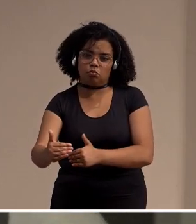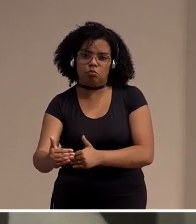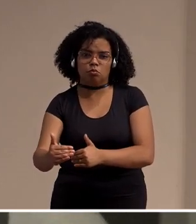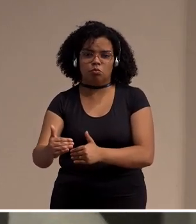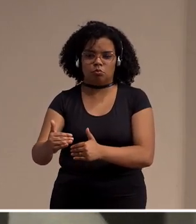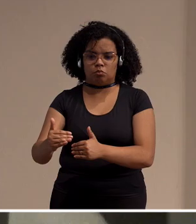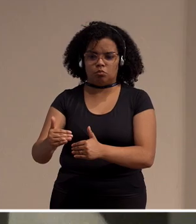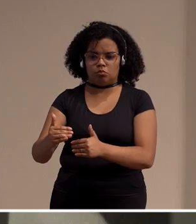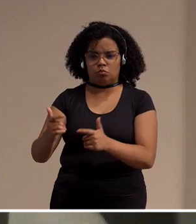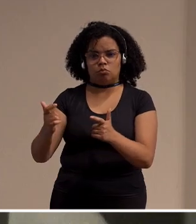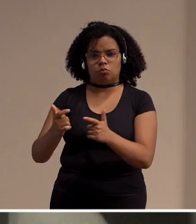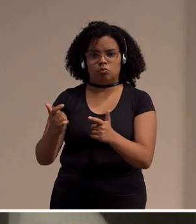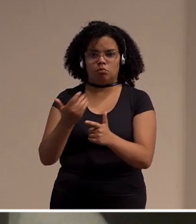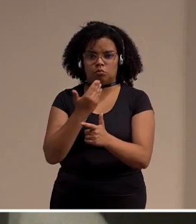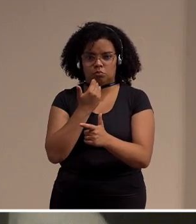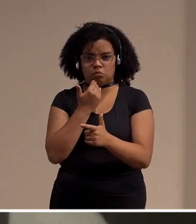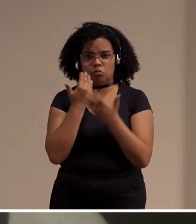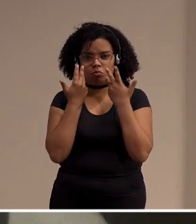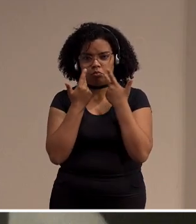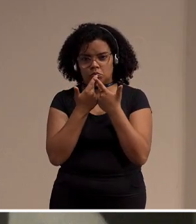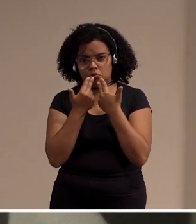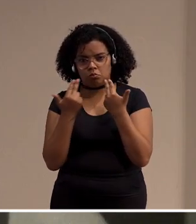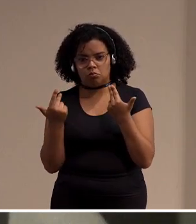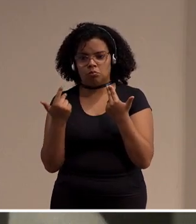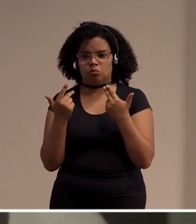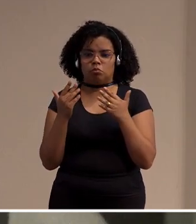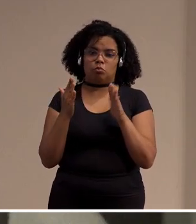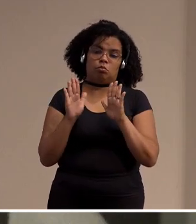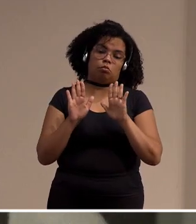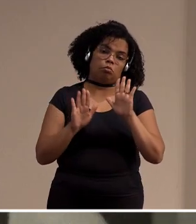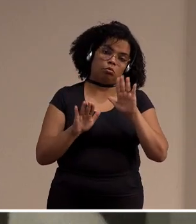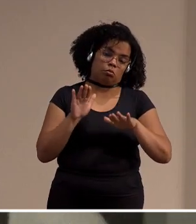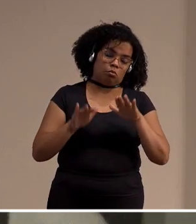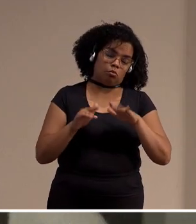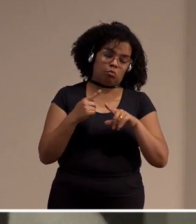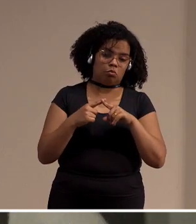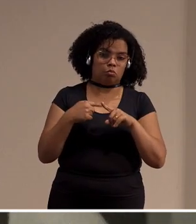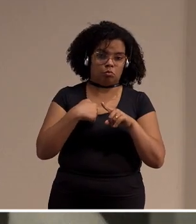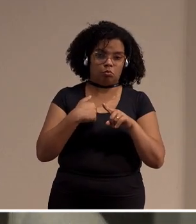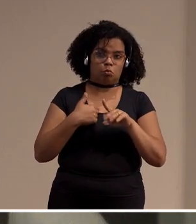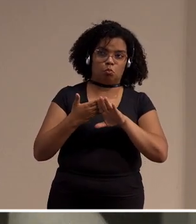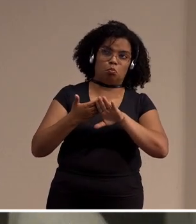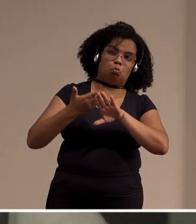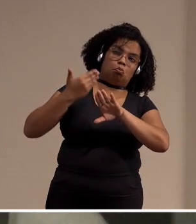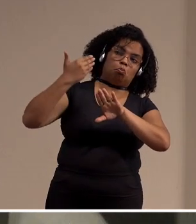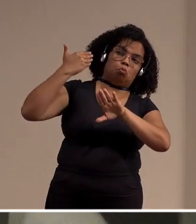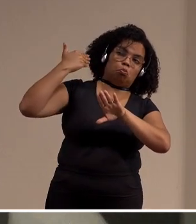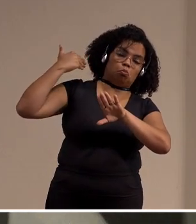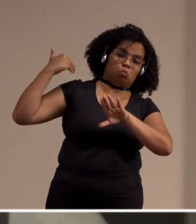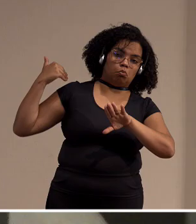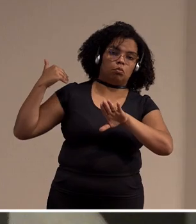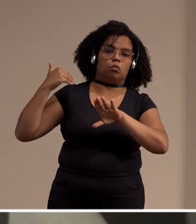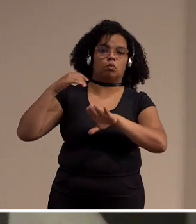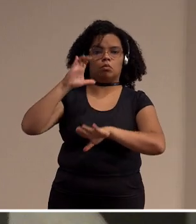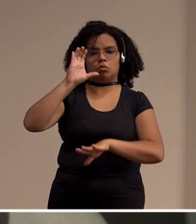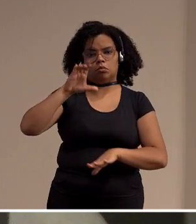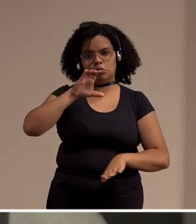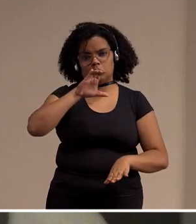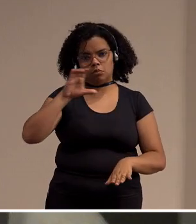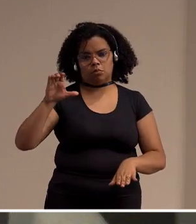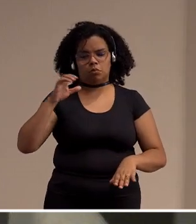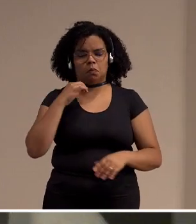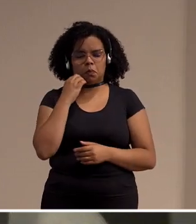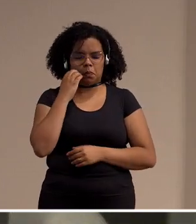Eu gosto de pensar que talvez meu passado católico tenha sido, ainda opere em algum nível do meu